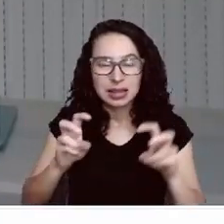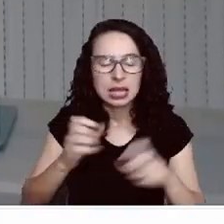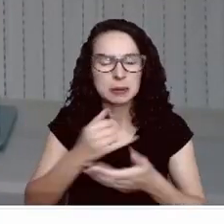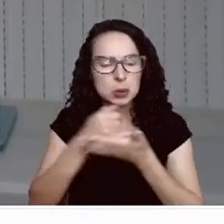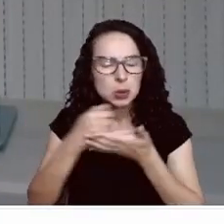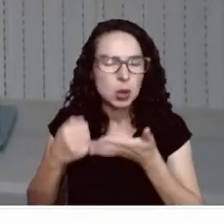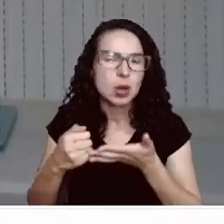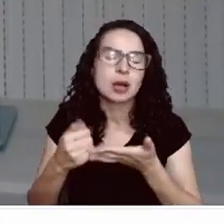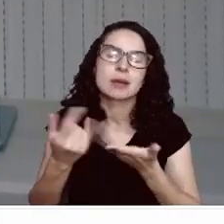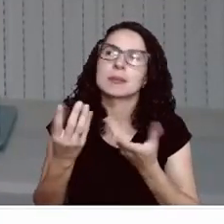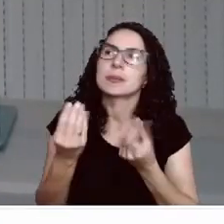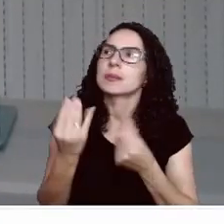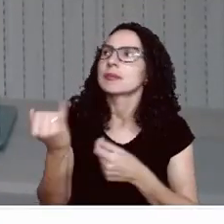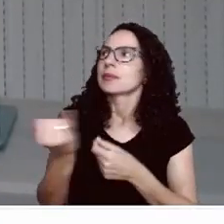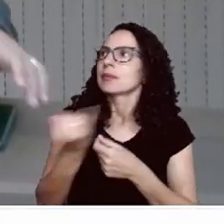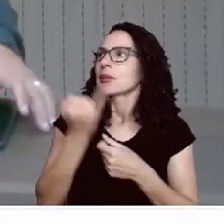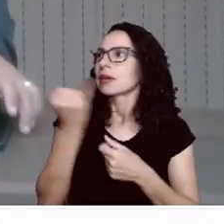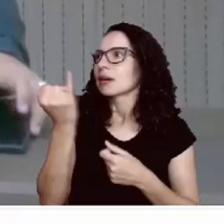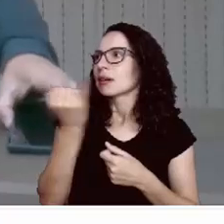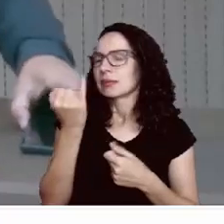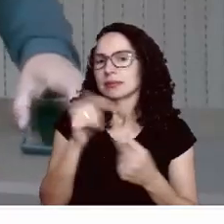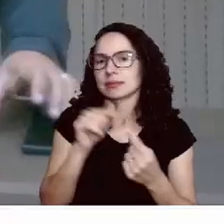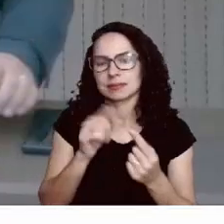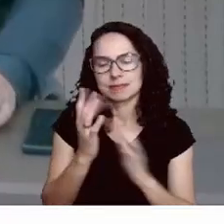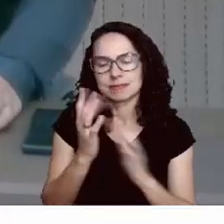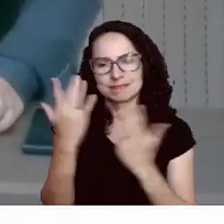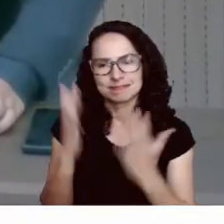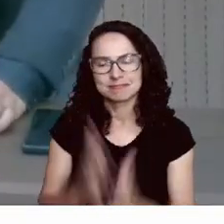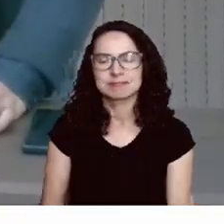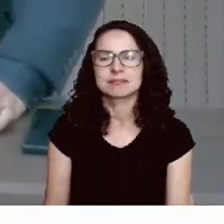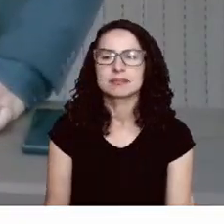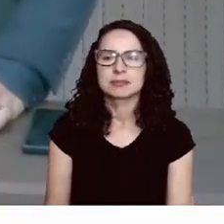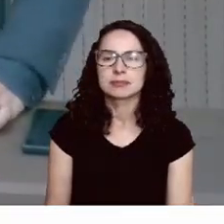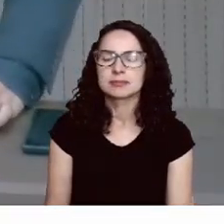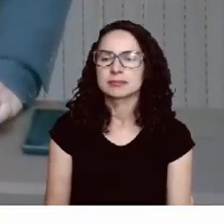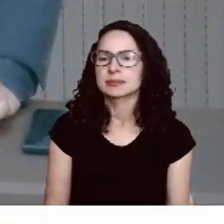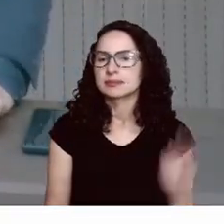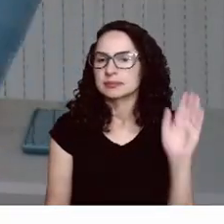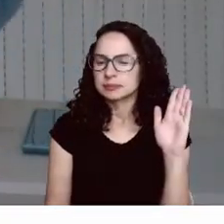válido e muito pertinente. Parabéns. Peço a palavra, senhor presidente.